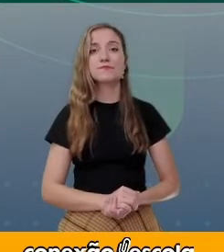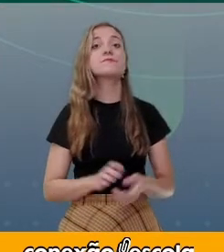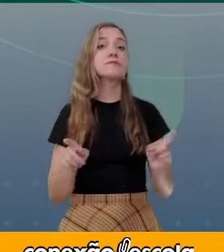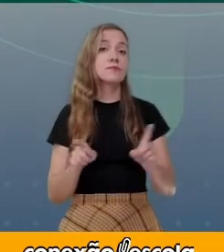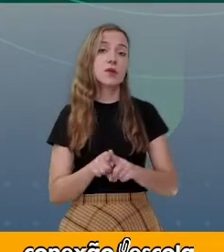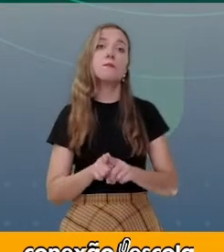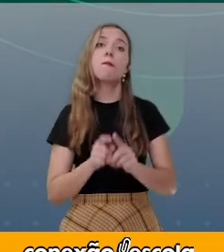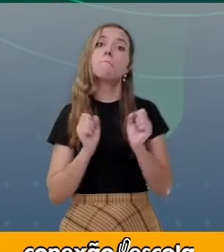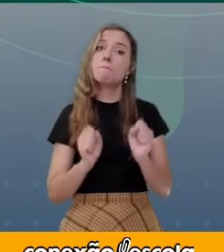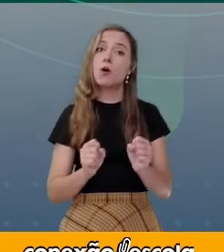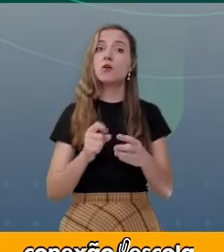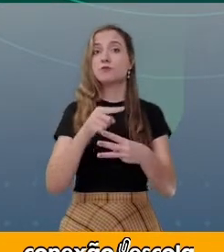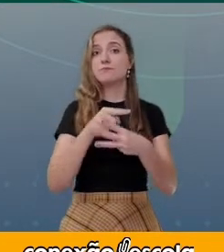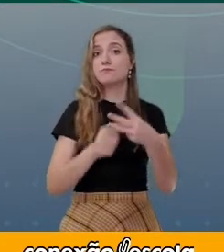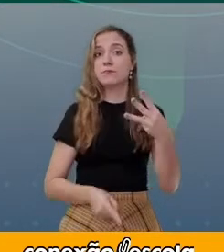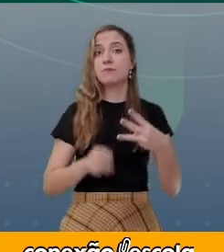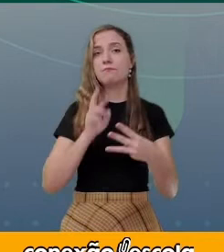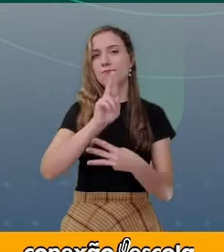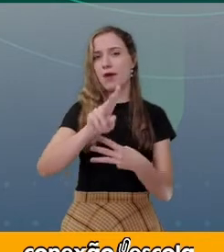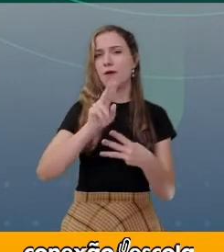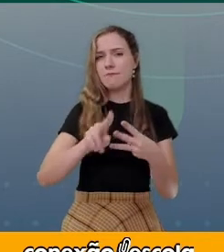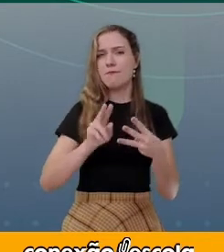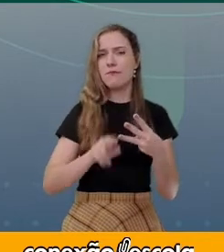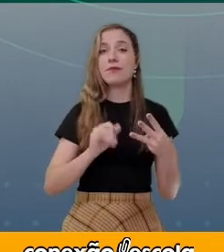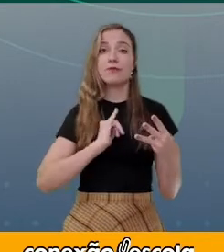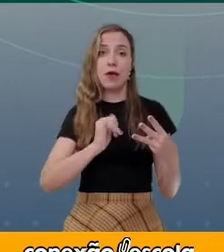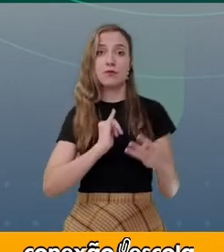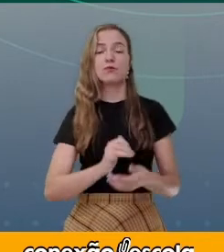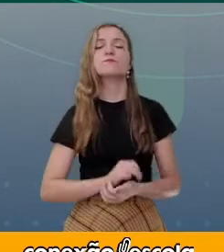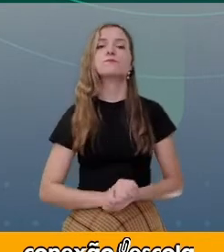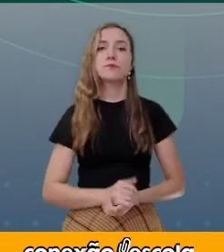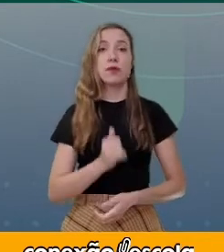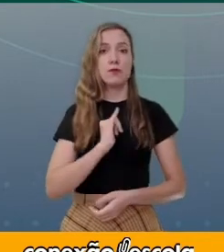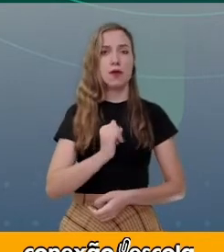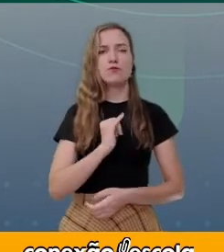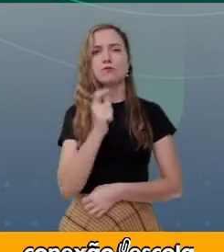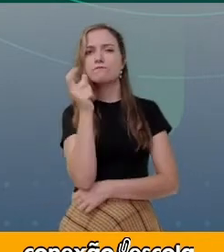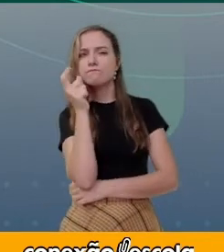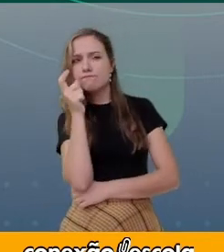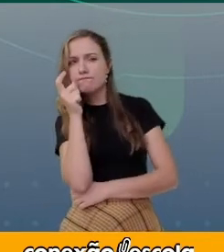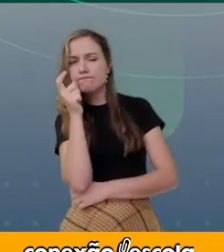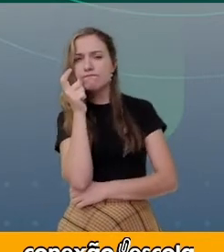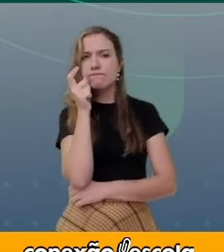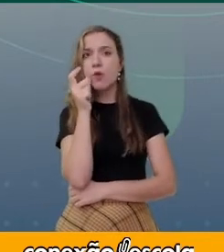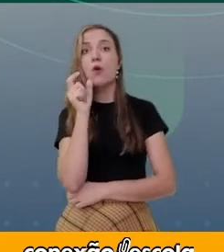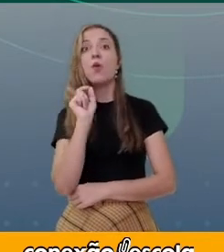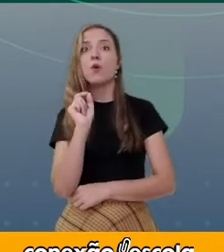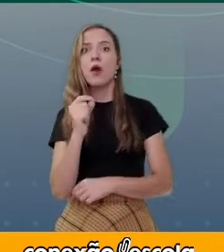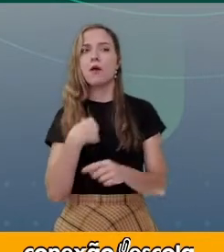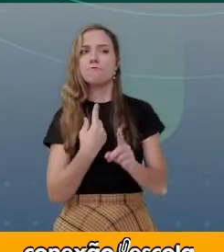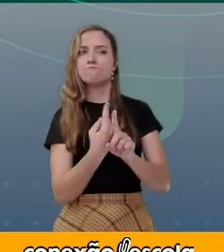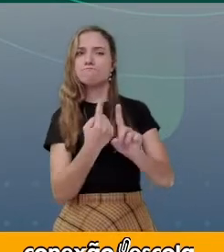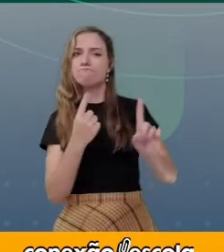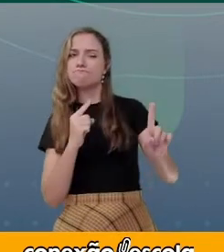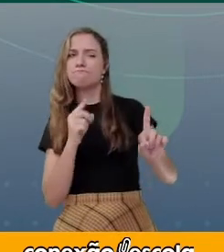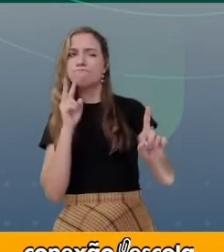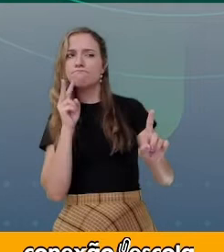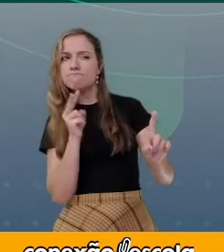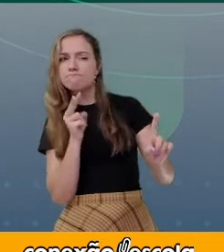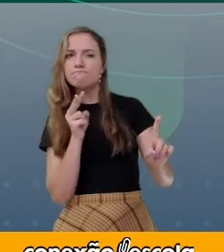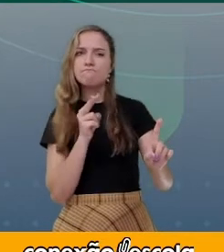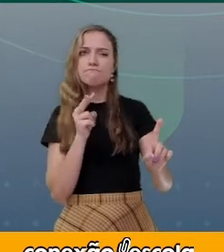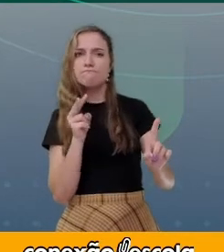podemos ter três tipos de narrador narrador observador aquele que não participa da